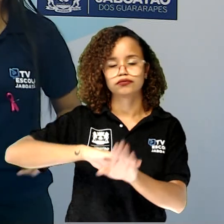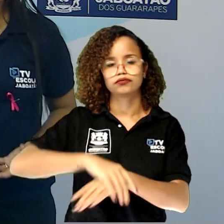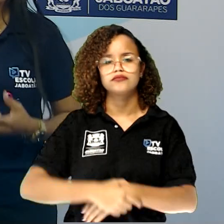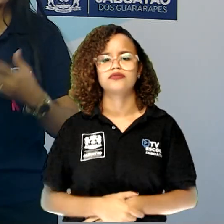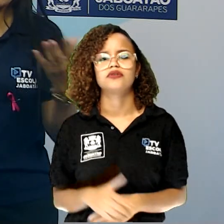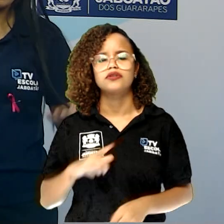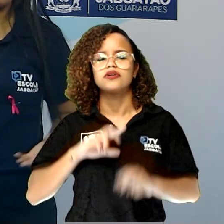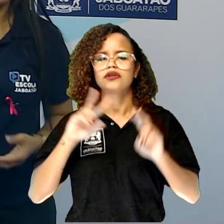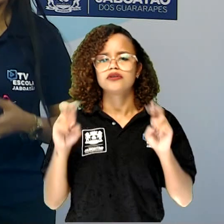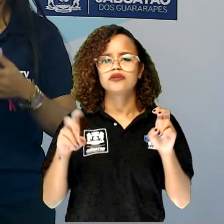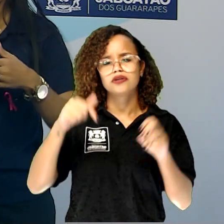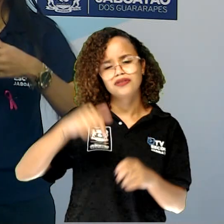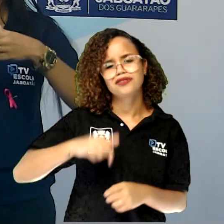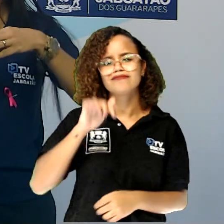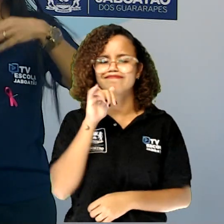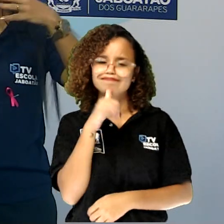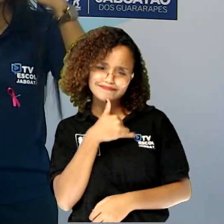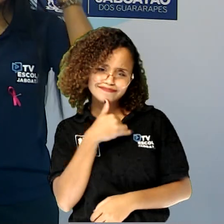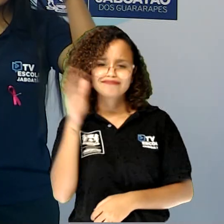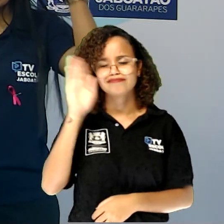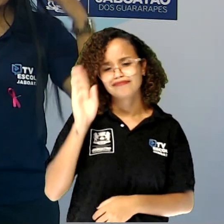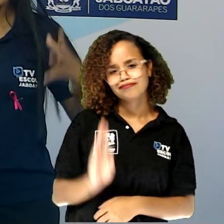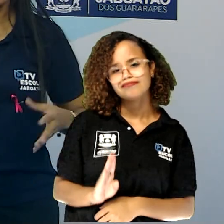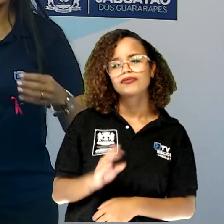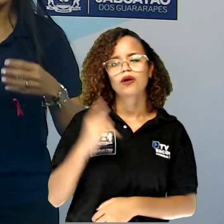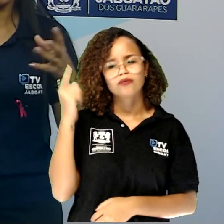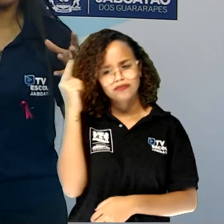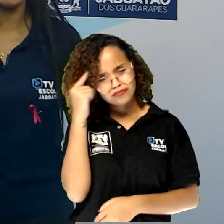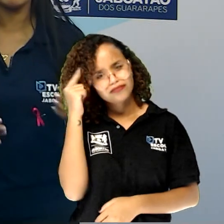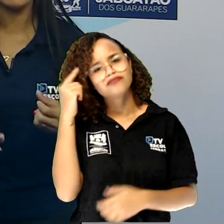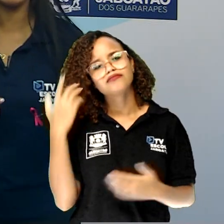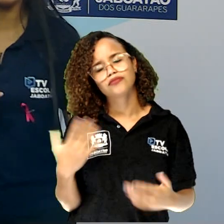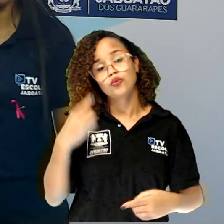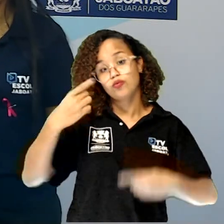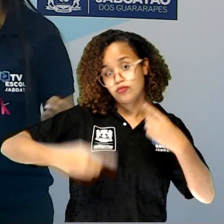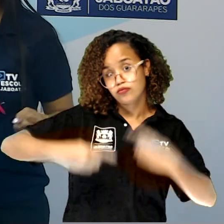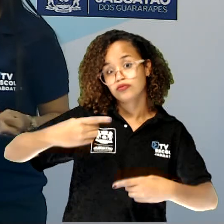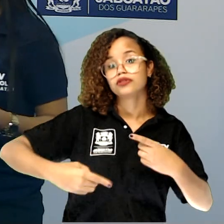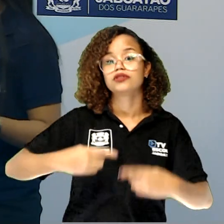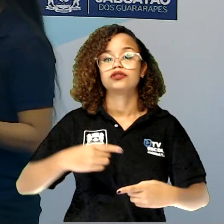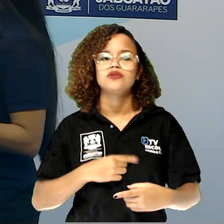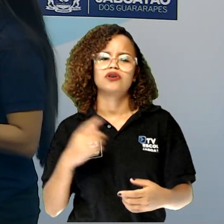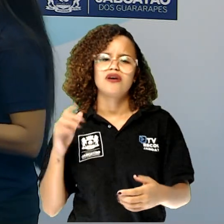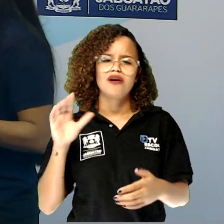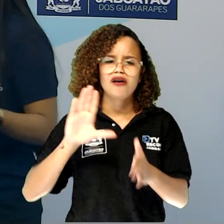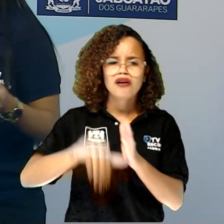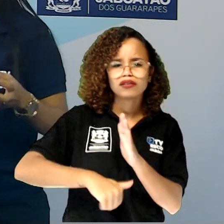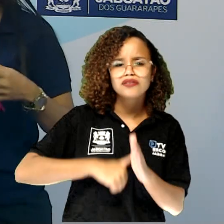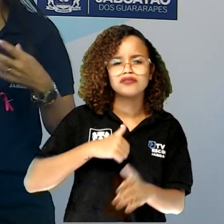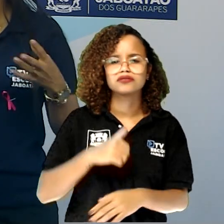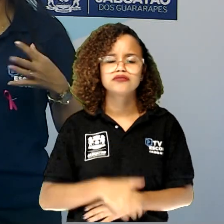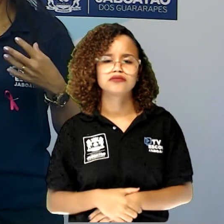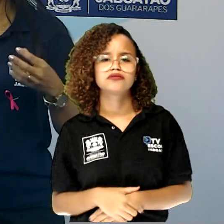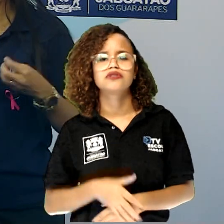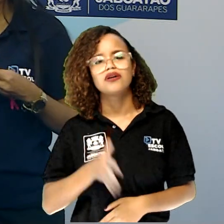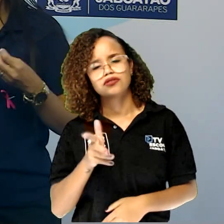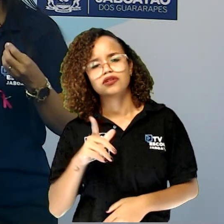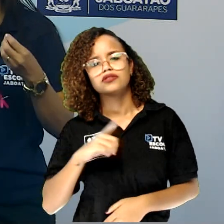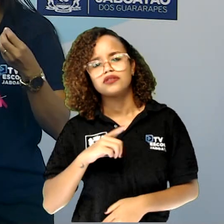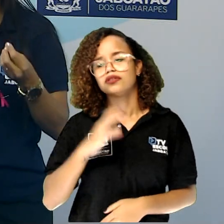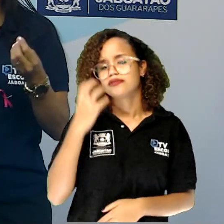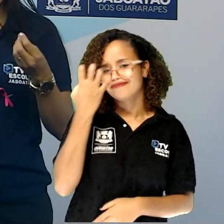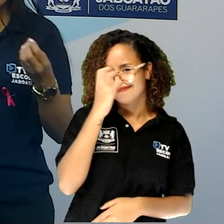piadas seriam importantes para expor as forças do espírito. Veja só, ele utilizava, né, a forma de, como eu disse,